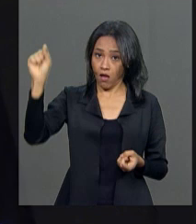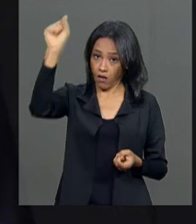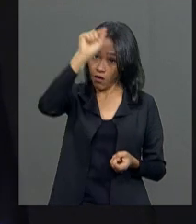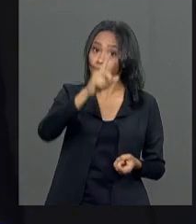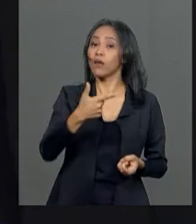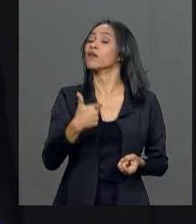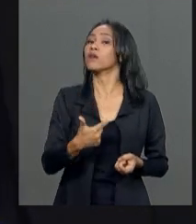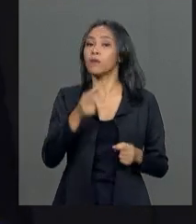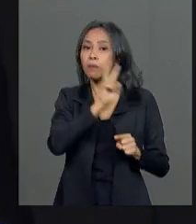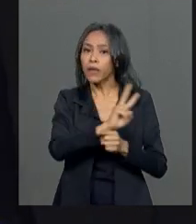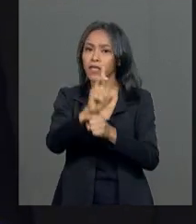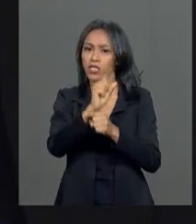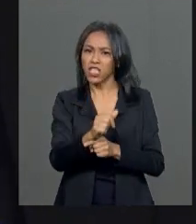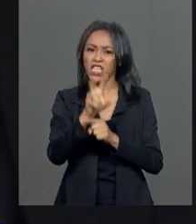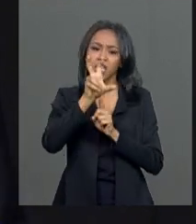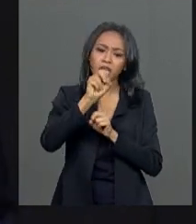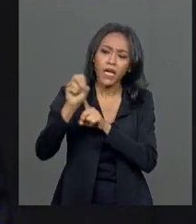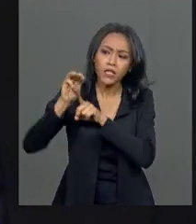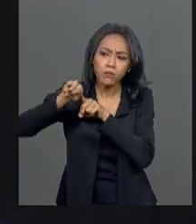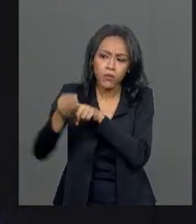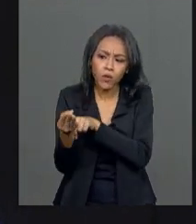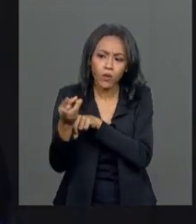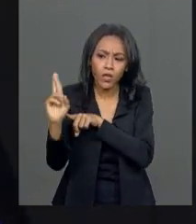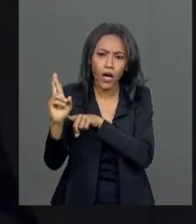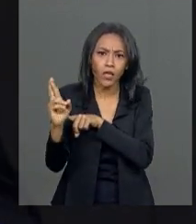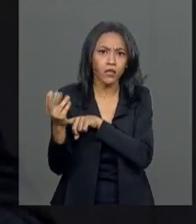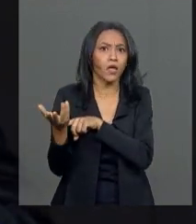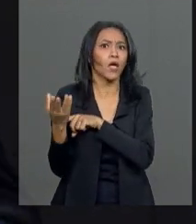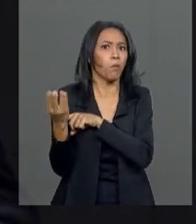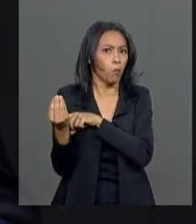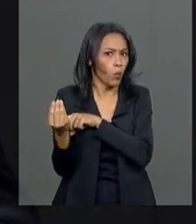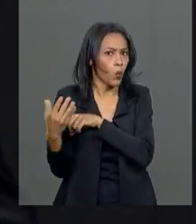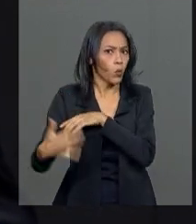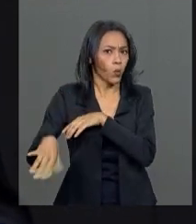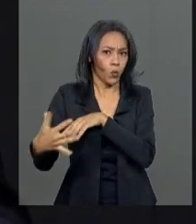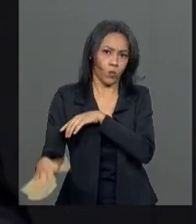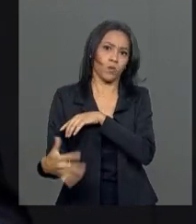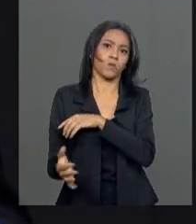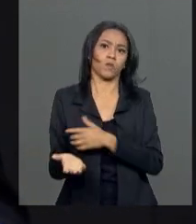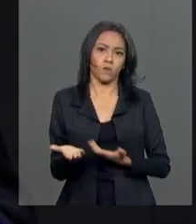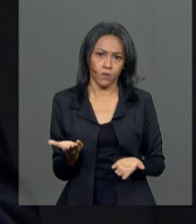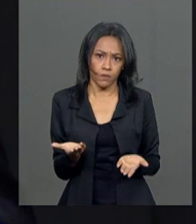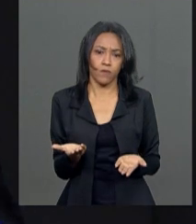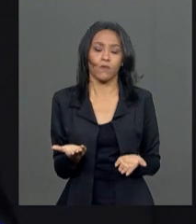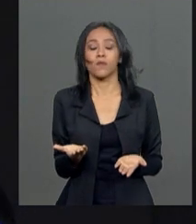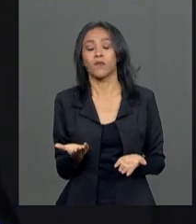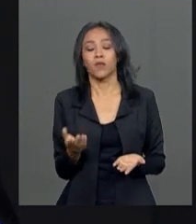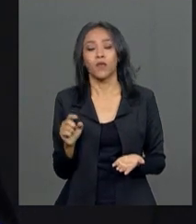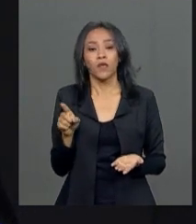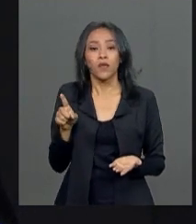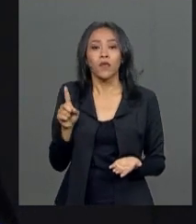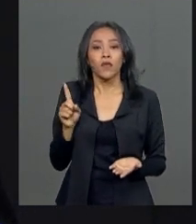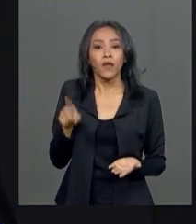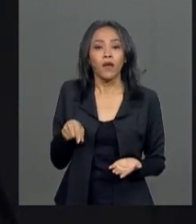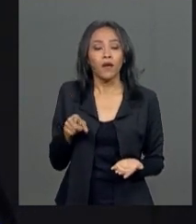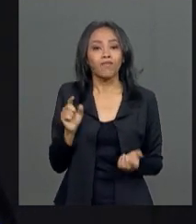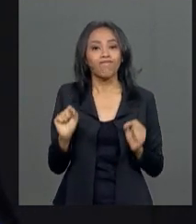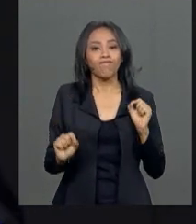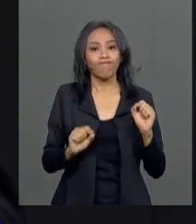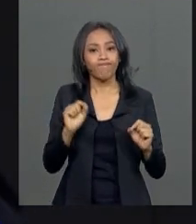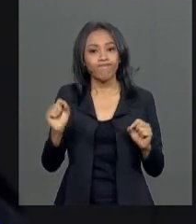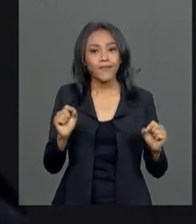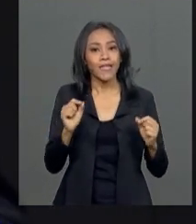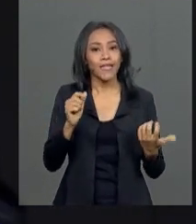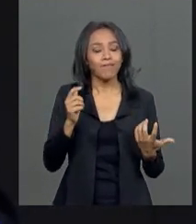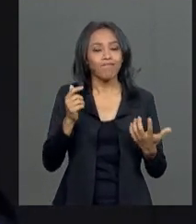muito considerável, de 500 milhões de reais, é um valor muito considerável, com personalização do ensino, Kátia Smoli,